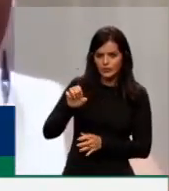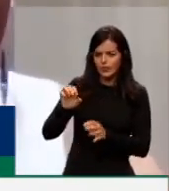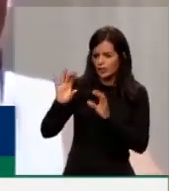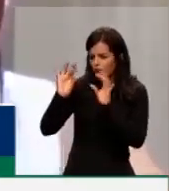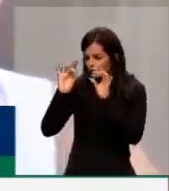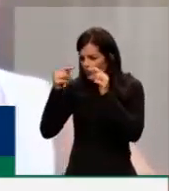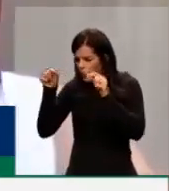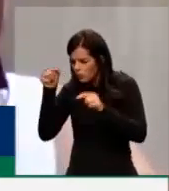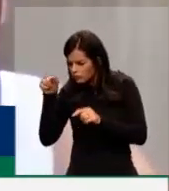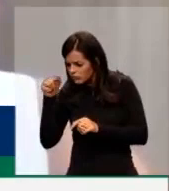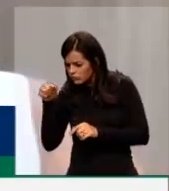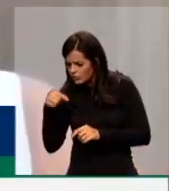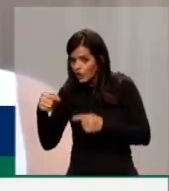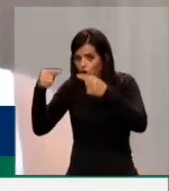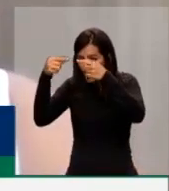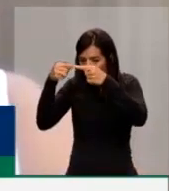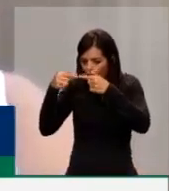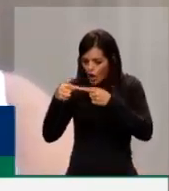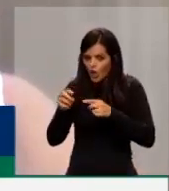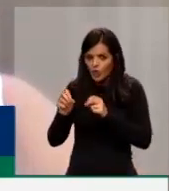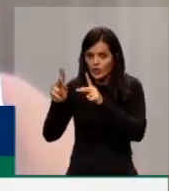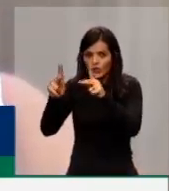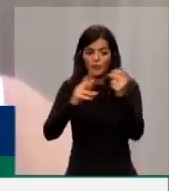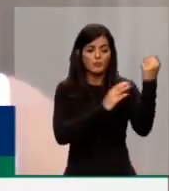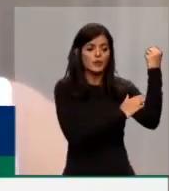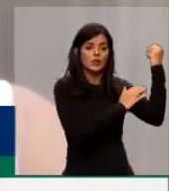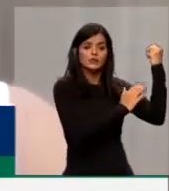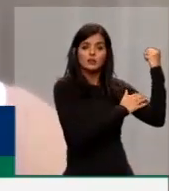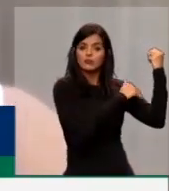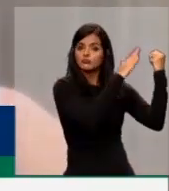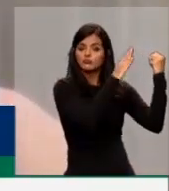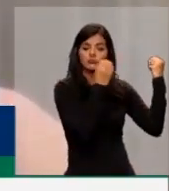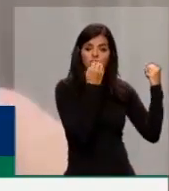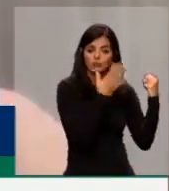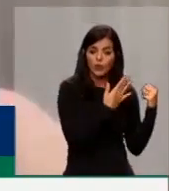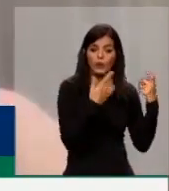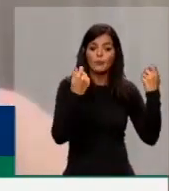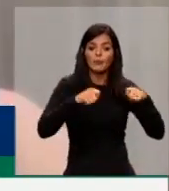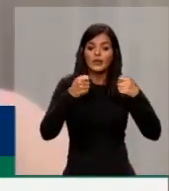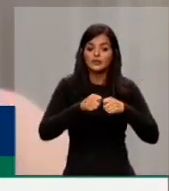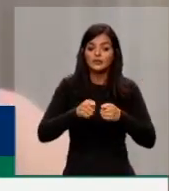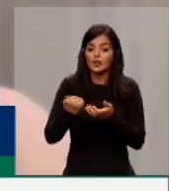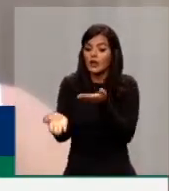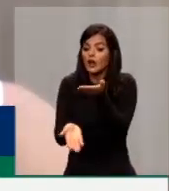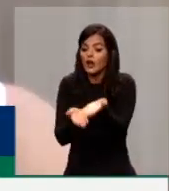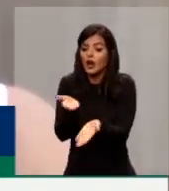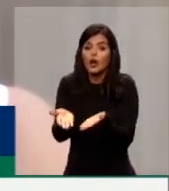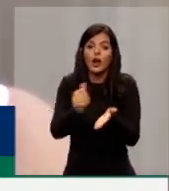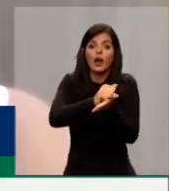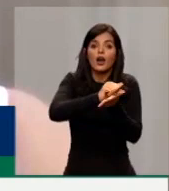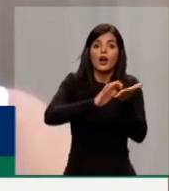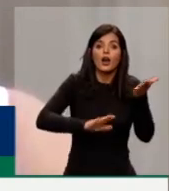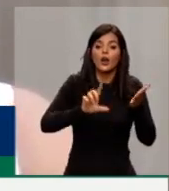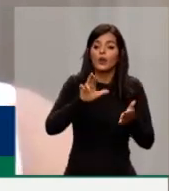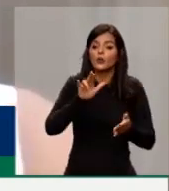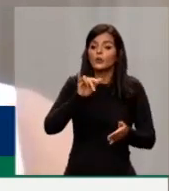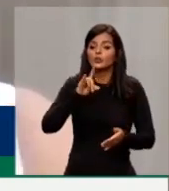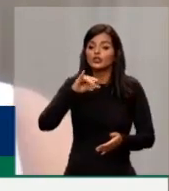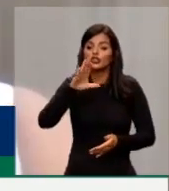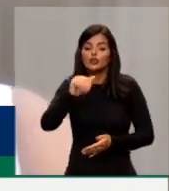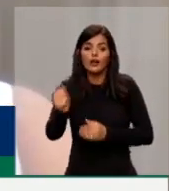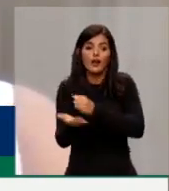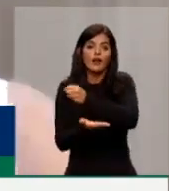com a pressão adequada, ela precisa ter atividade lúdica dentro da saúde básica, ela precisa